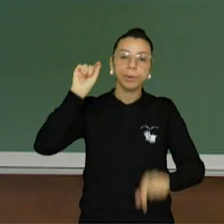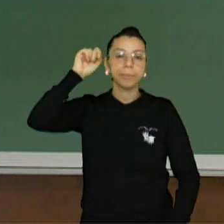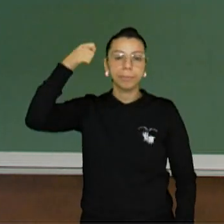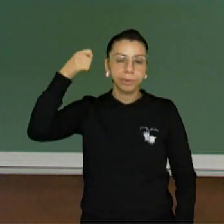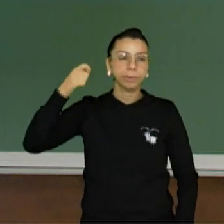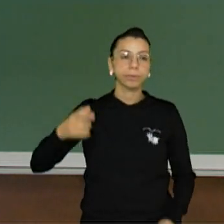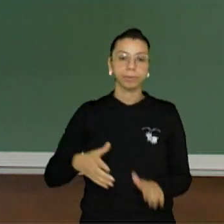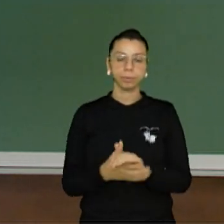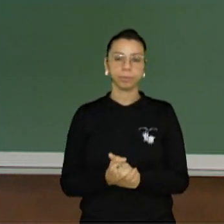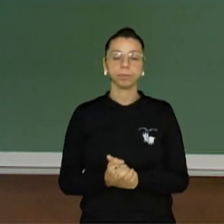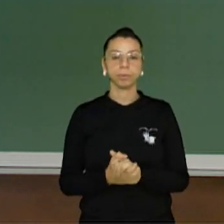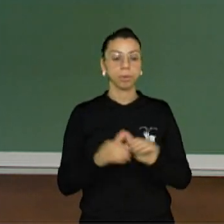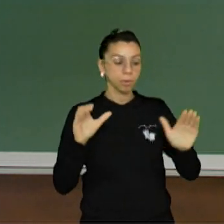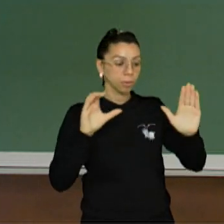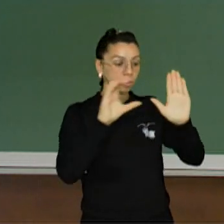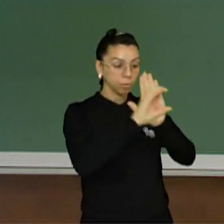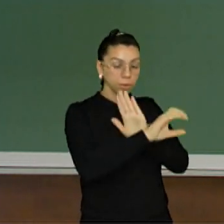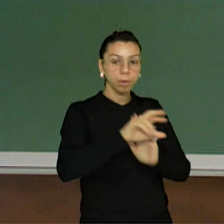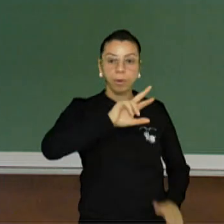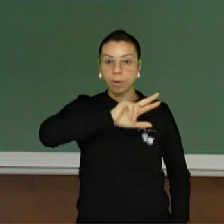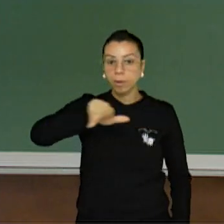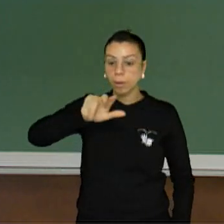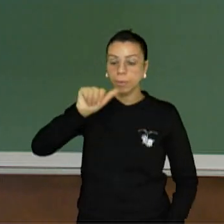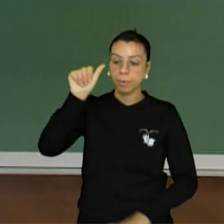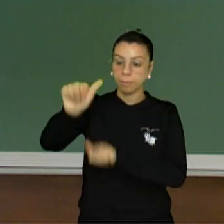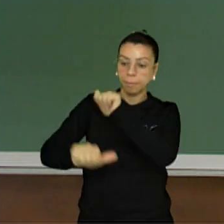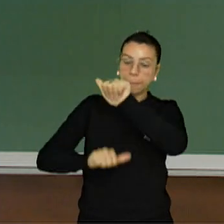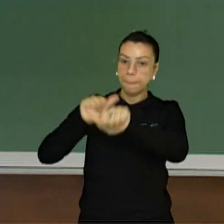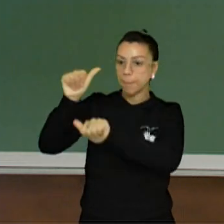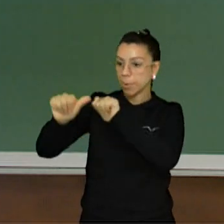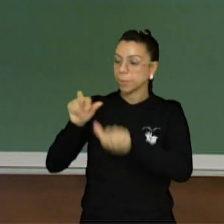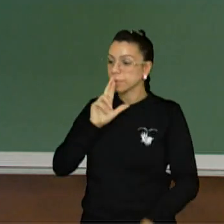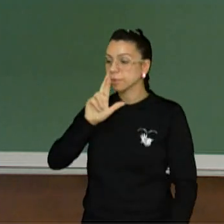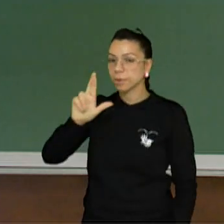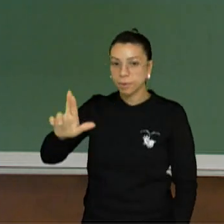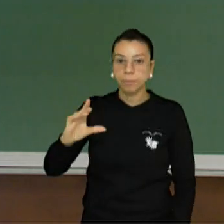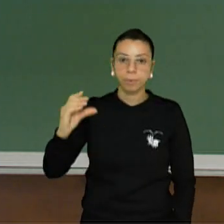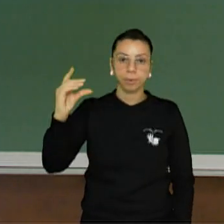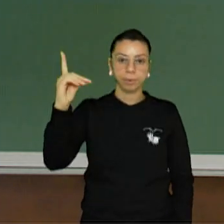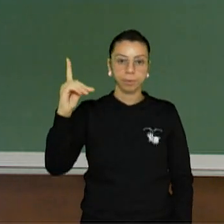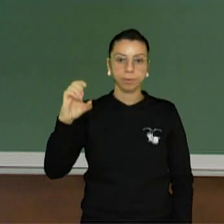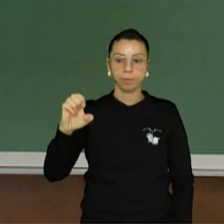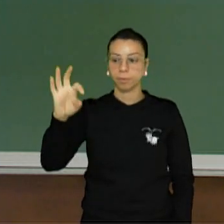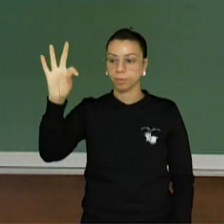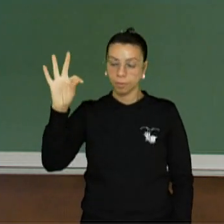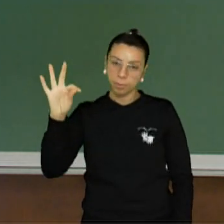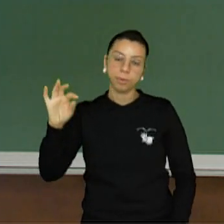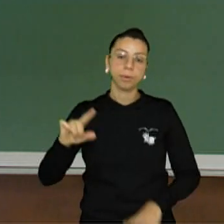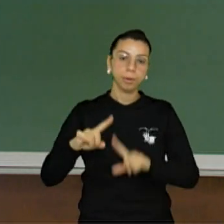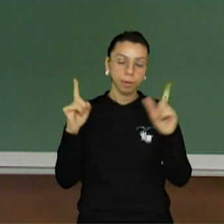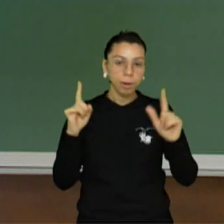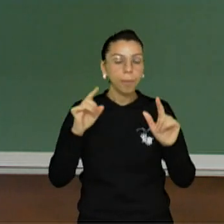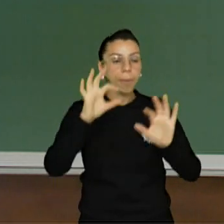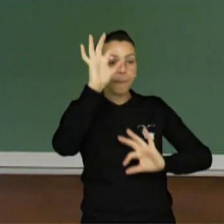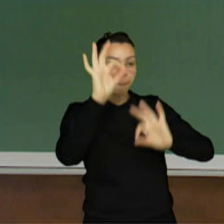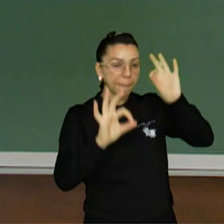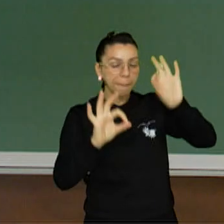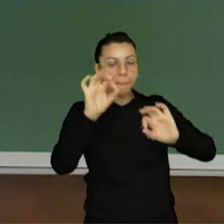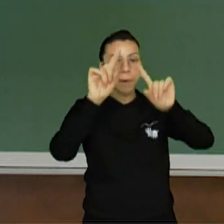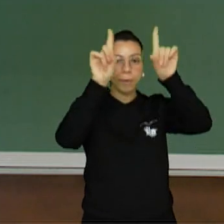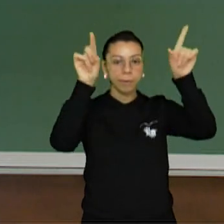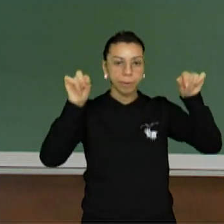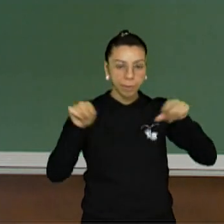aula, a gente vai ver propriedades que não alteram o resultado determinante, quer dizer, a gente mexe na matriz, o determinante